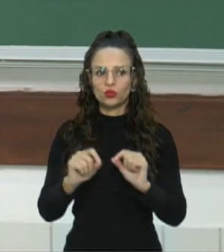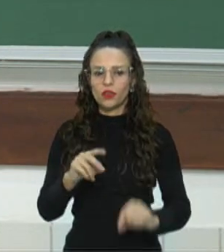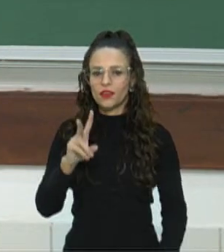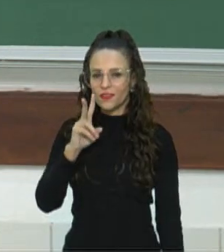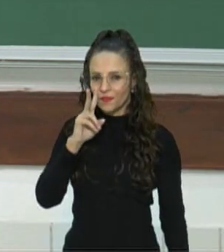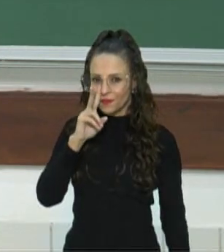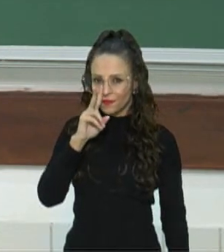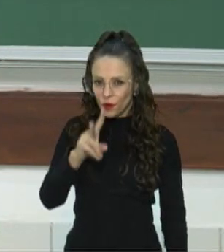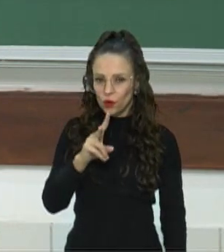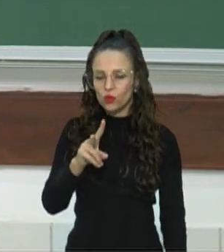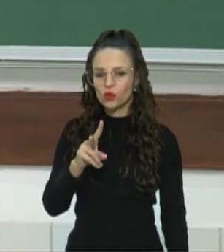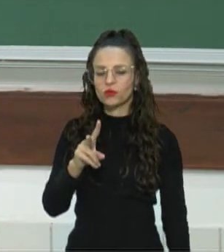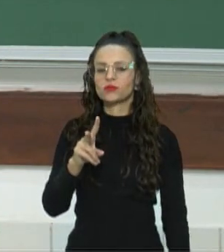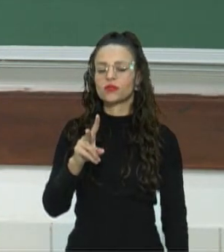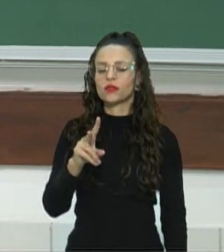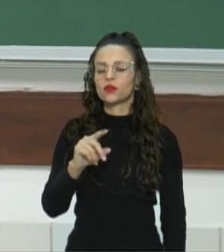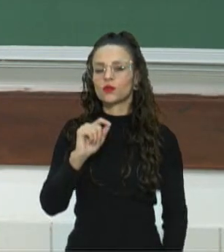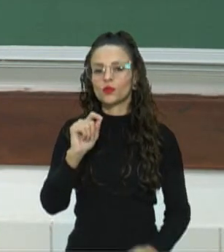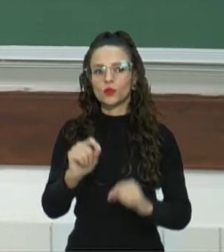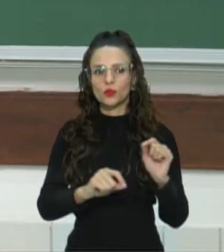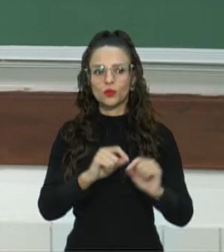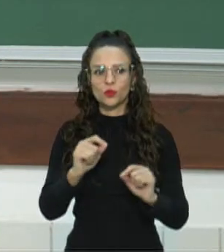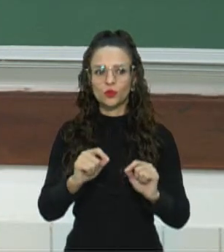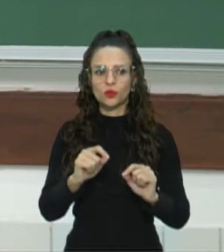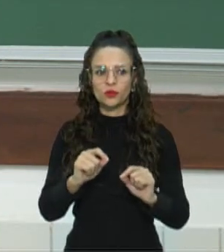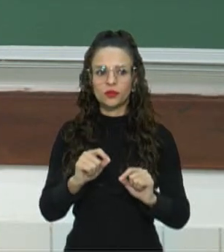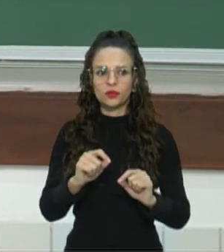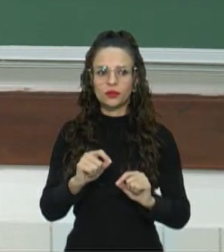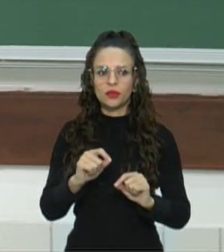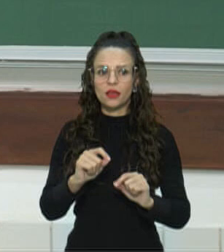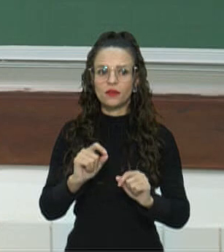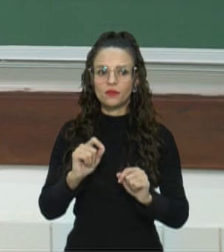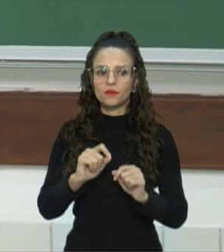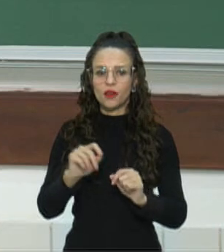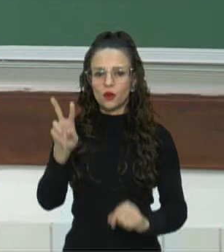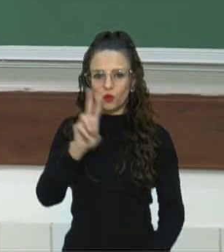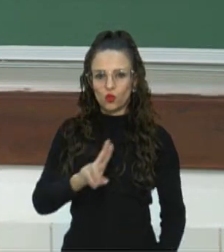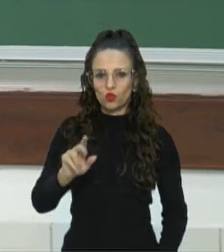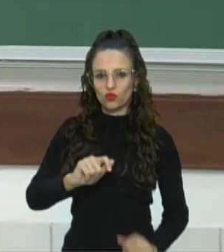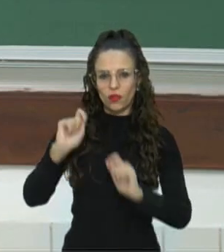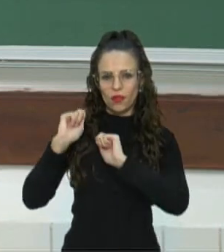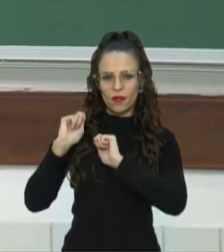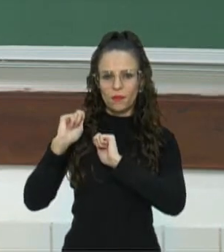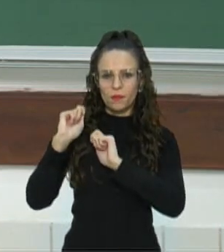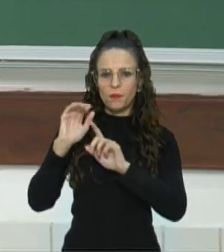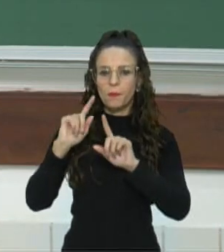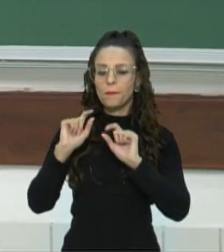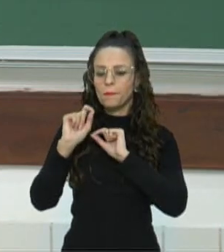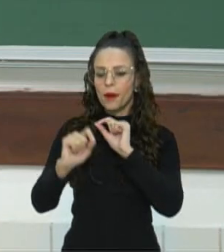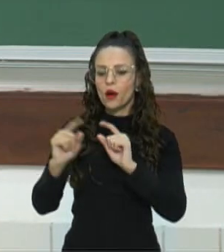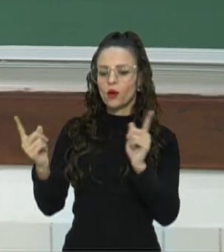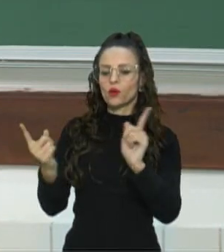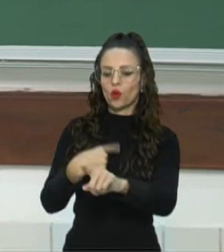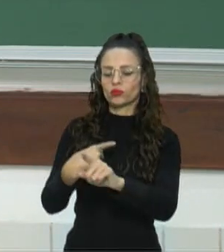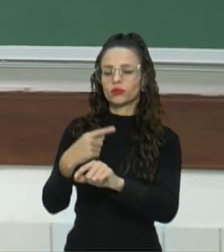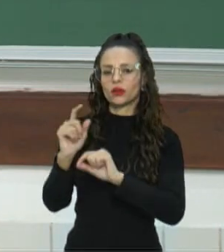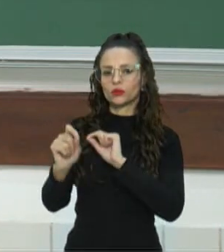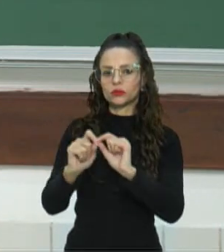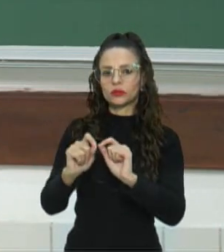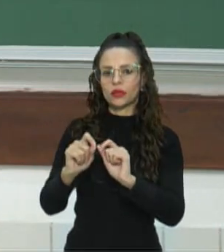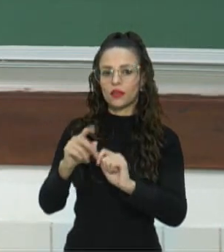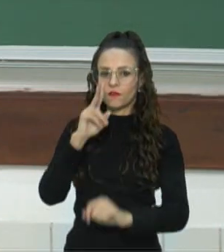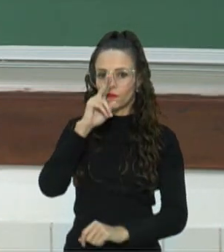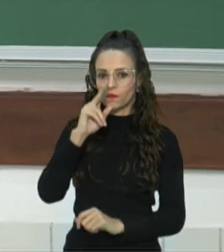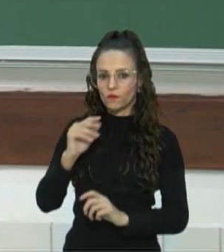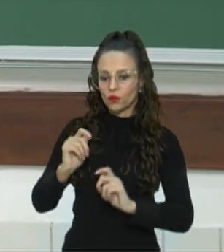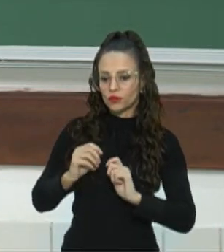força que o oponente venha trazendo contra ele, né? Ele vai aplicar numa situação contrária para jogar essa